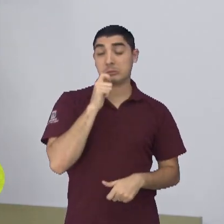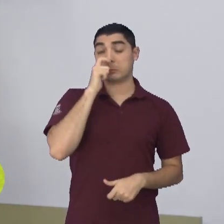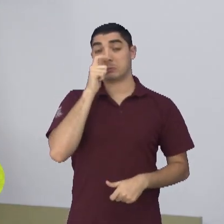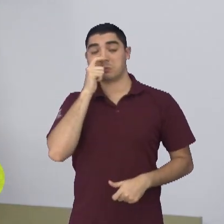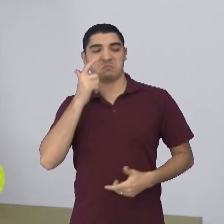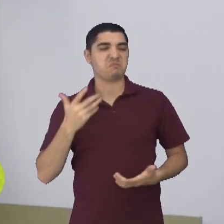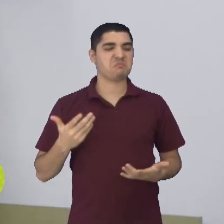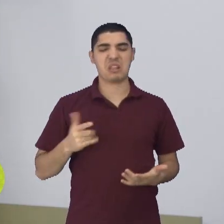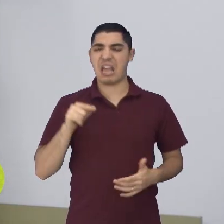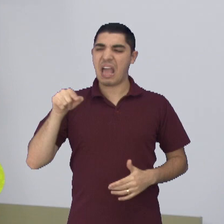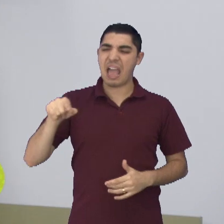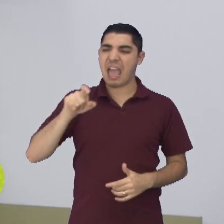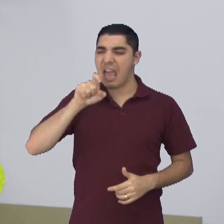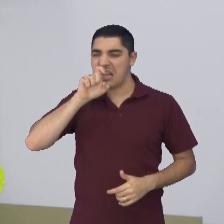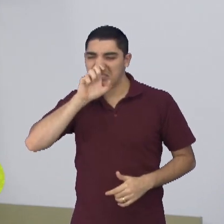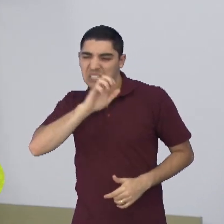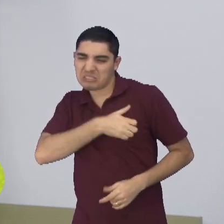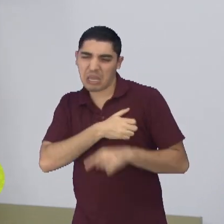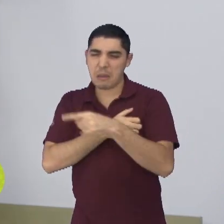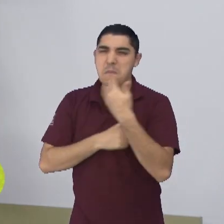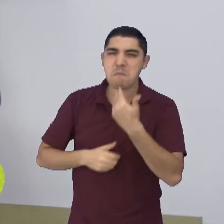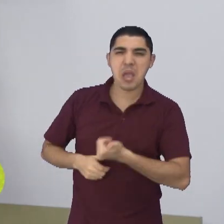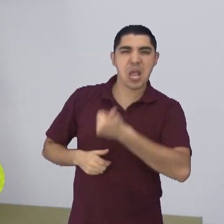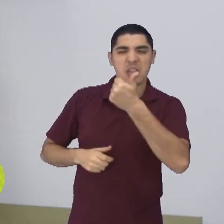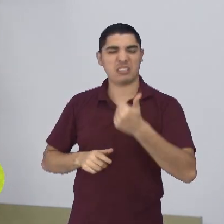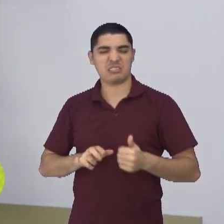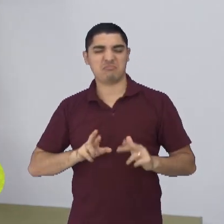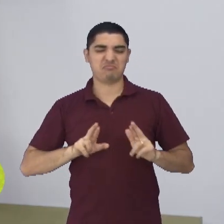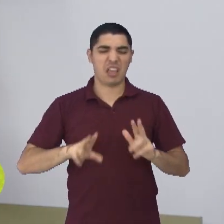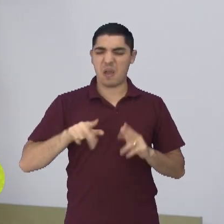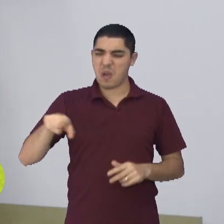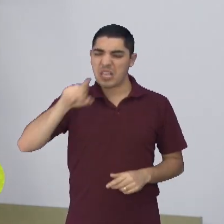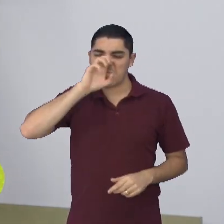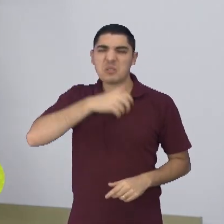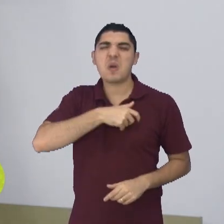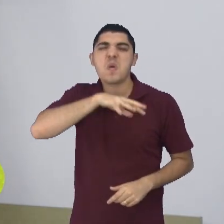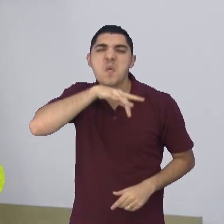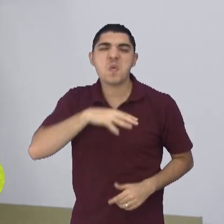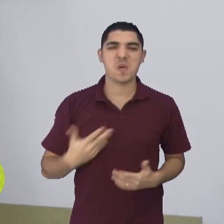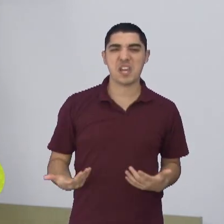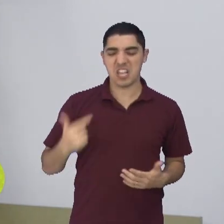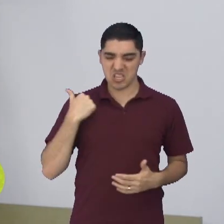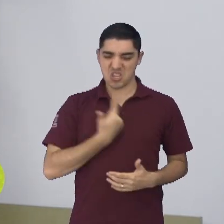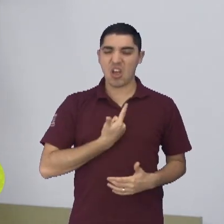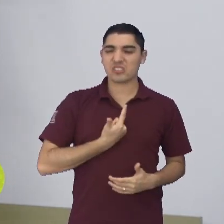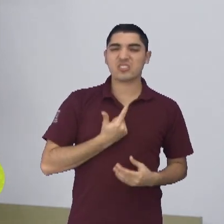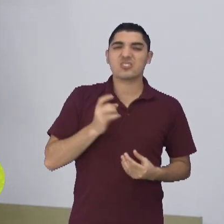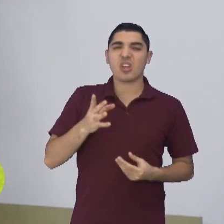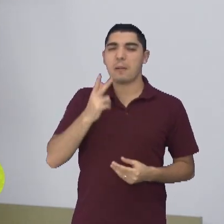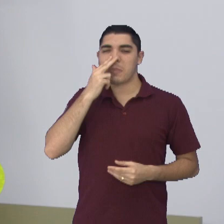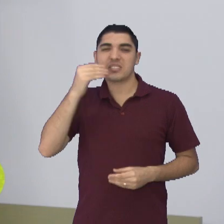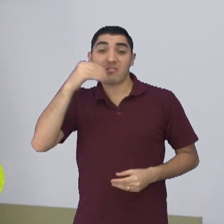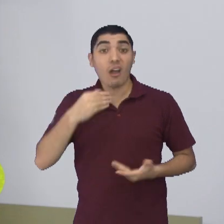porque o São José, todo mundo fala que o São José jogou melhor, mas o São José não jogou nada, a gente, né, deu as chances pro São José,